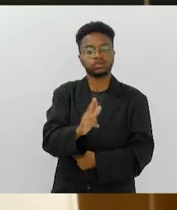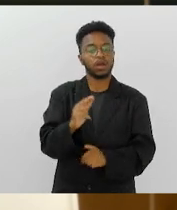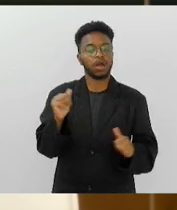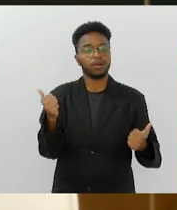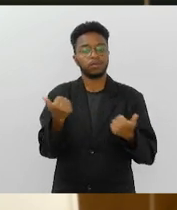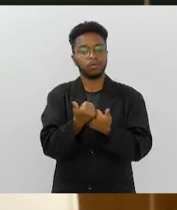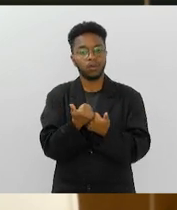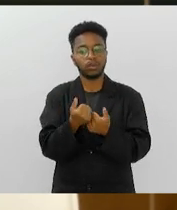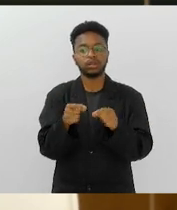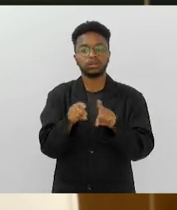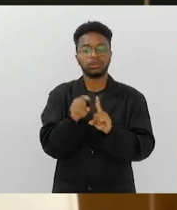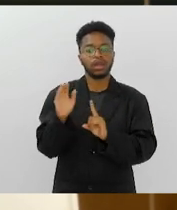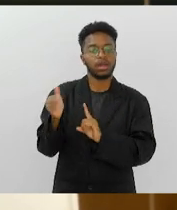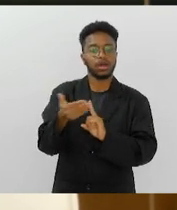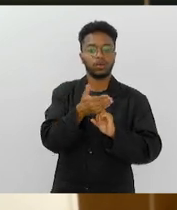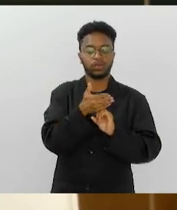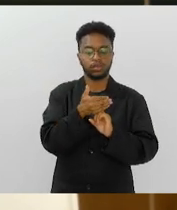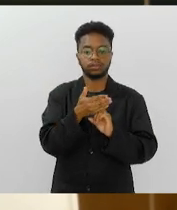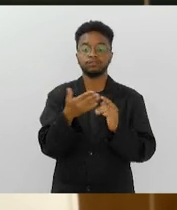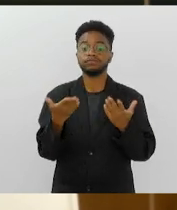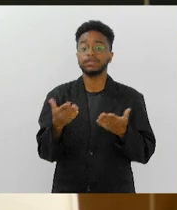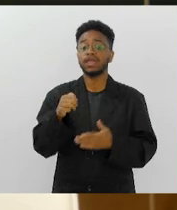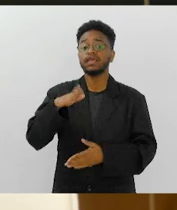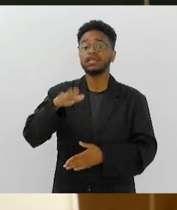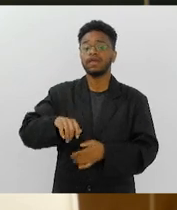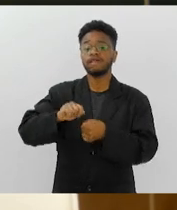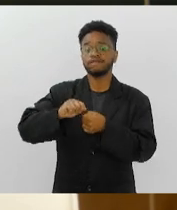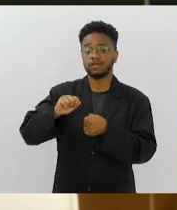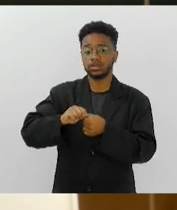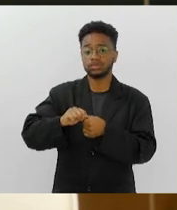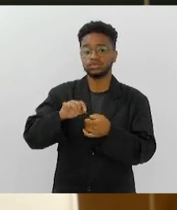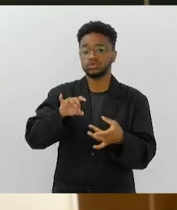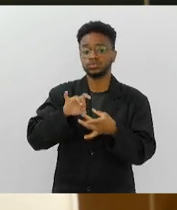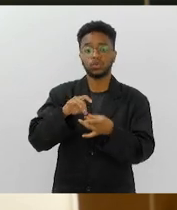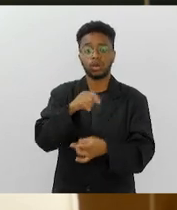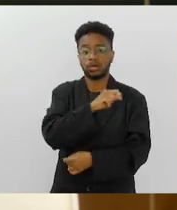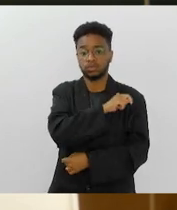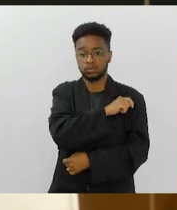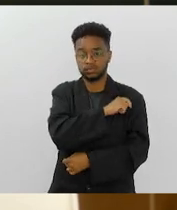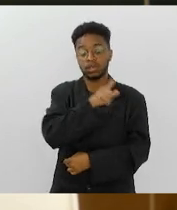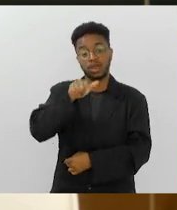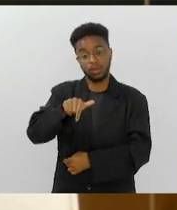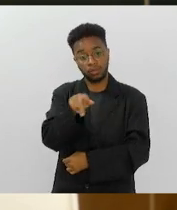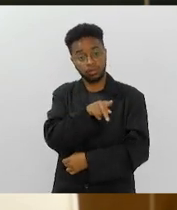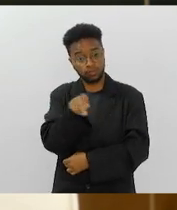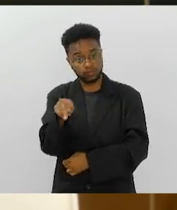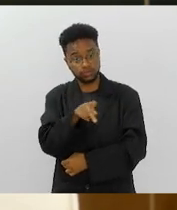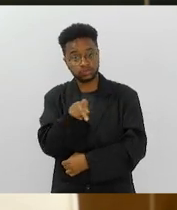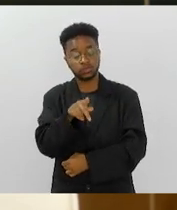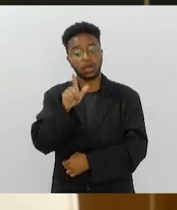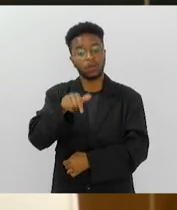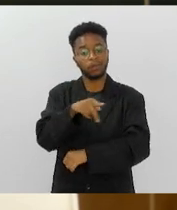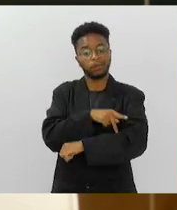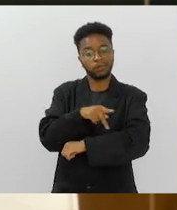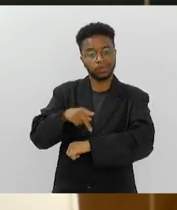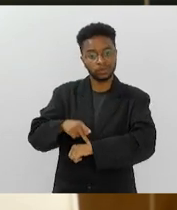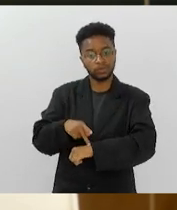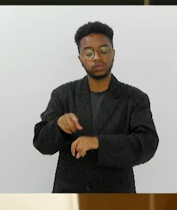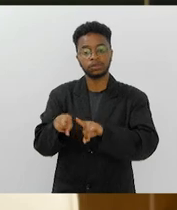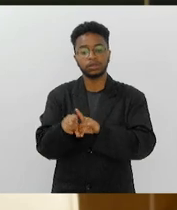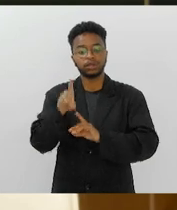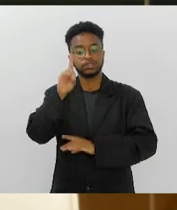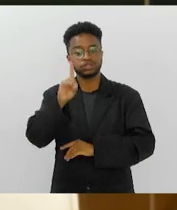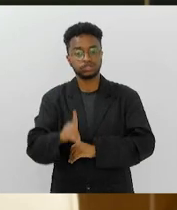e acolhimento. E quem faz isso com o estudante? É o professor, é o pedagogo, é o